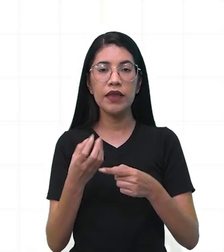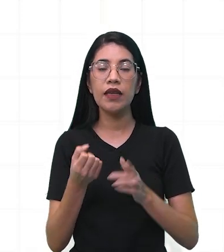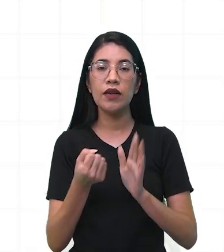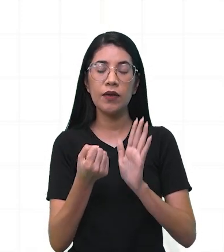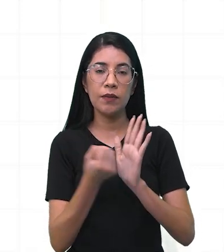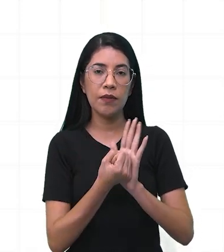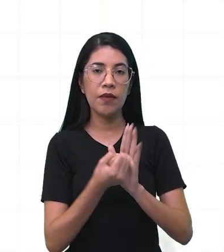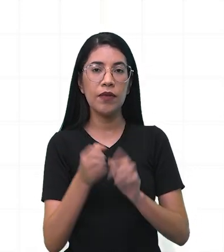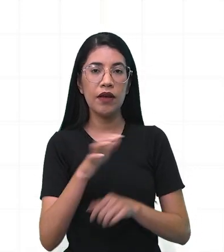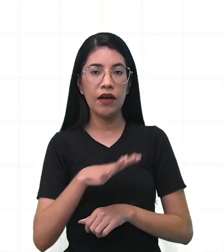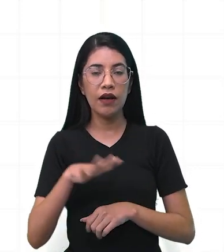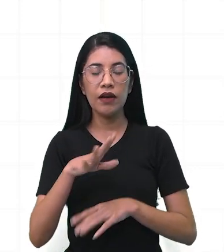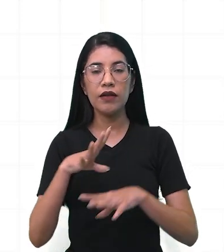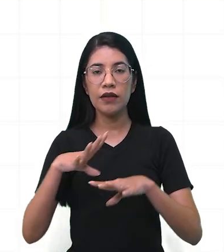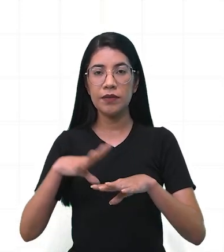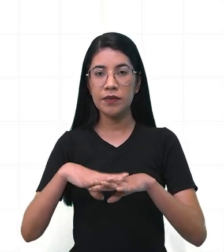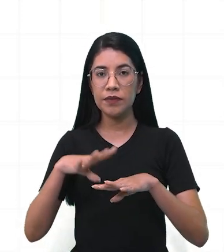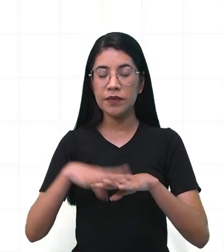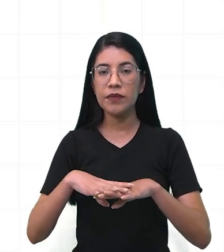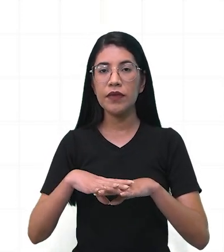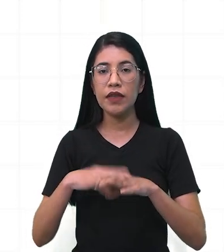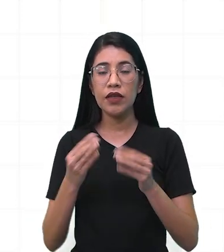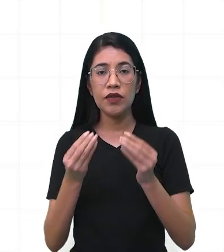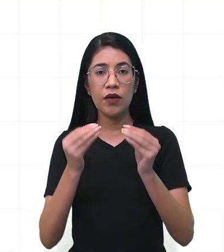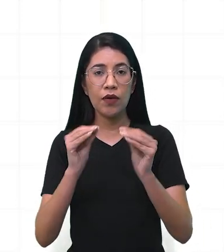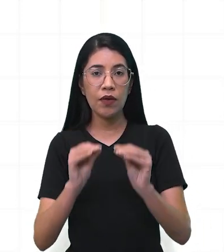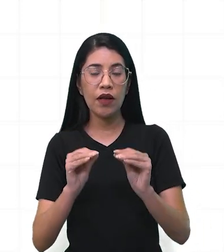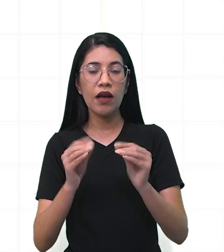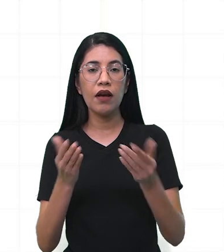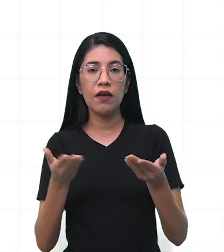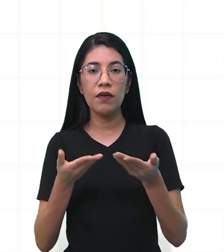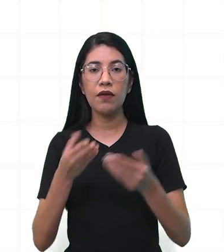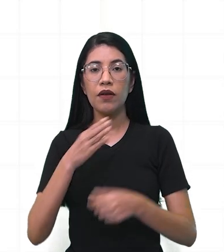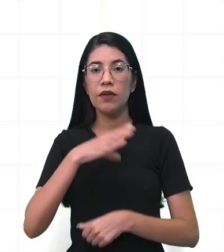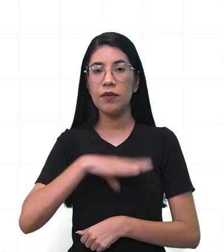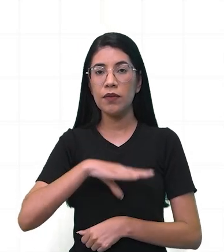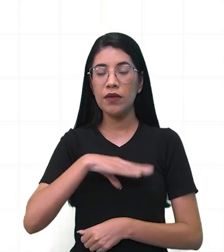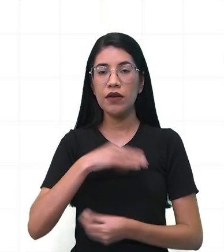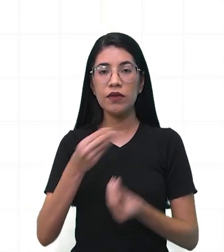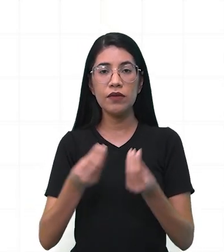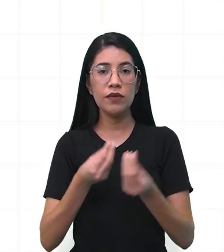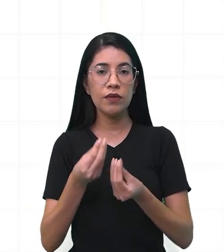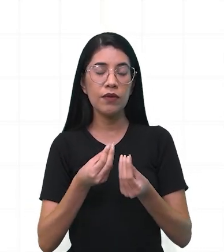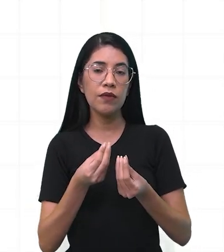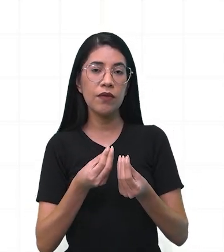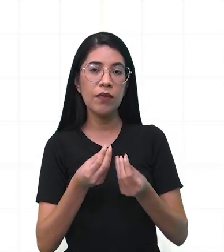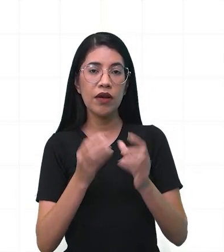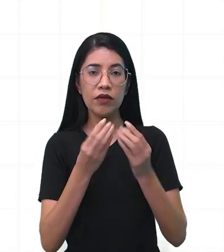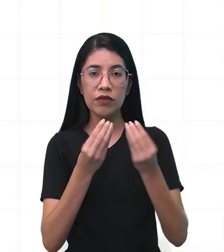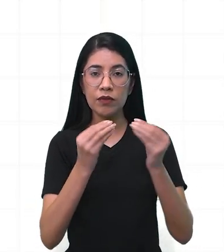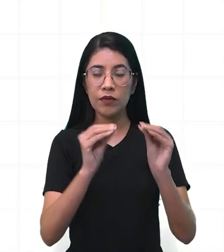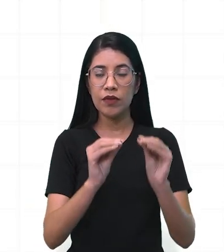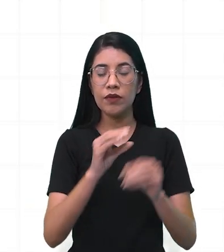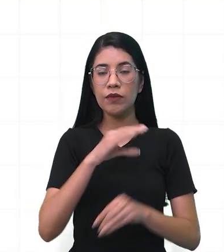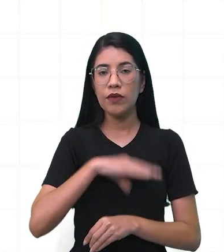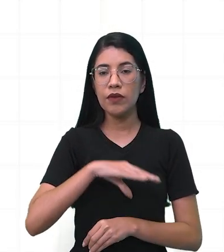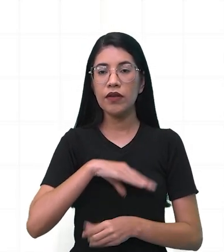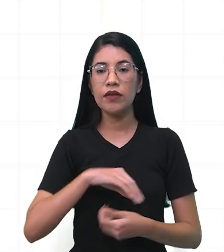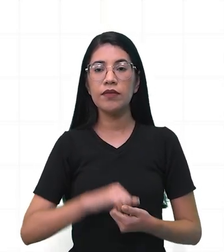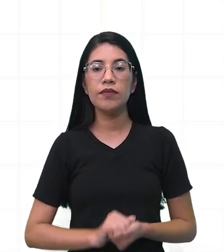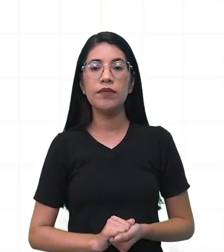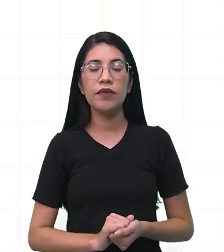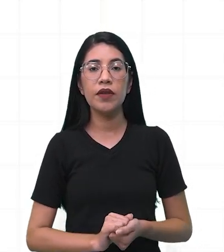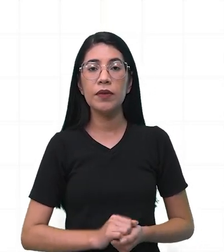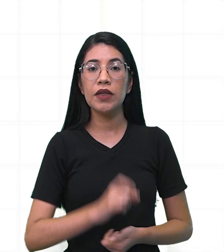símbolos matemáticos, e nós vamos colocar isso em língua portuguesa. Como ficará então? Eu tenho aqui x,